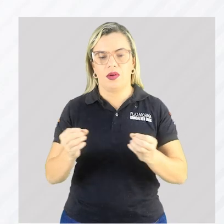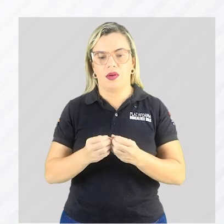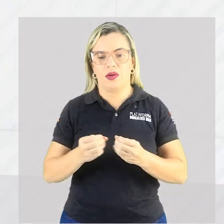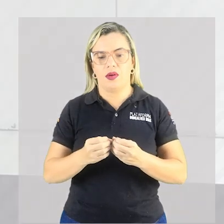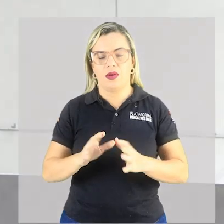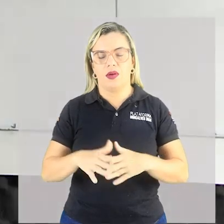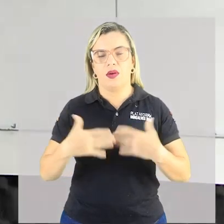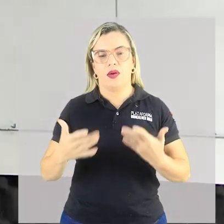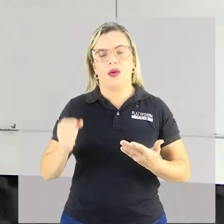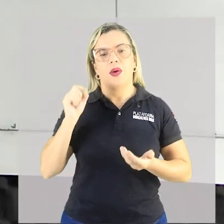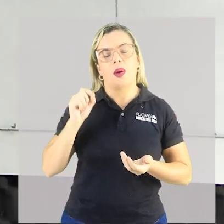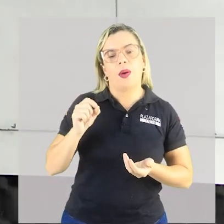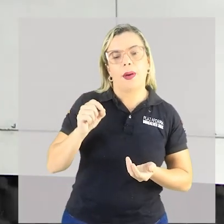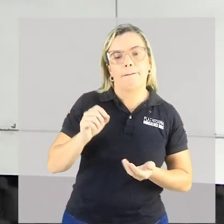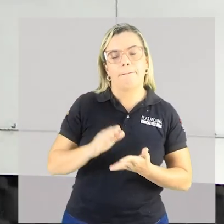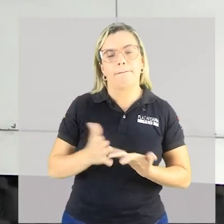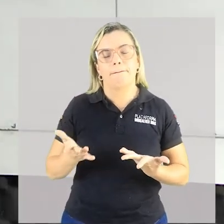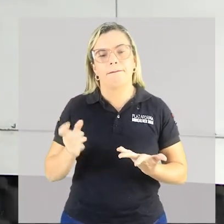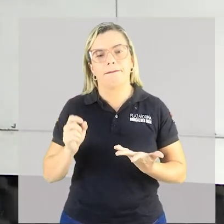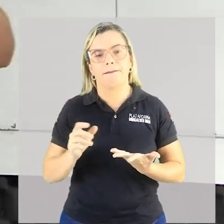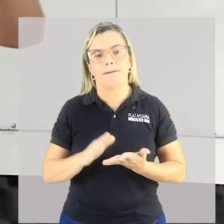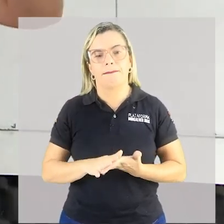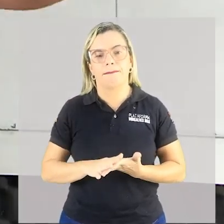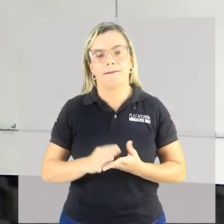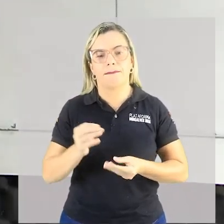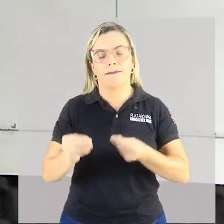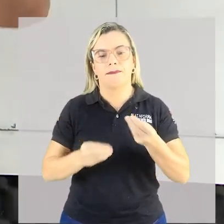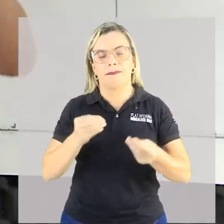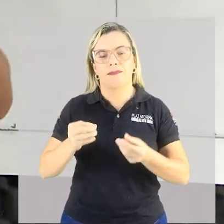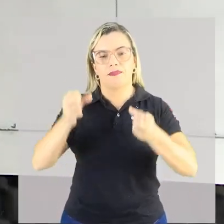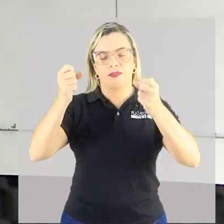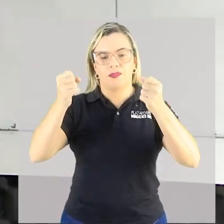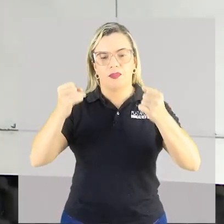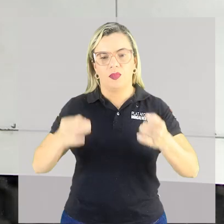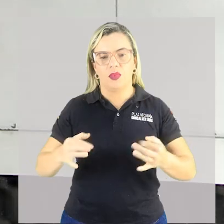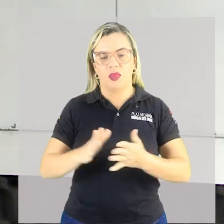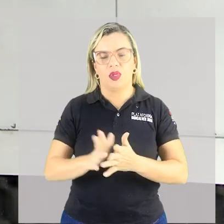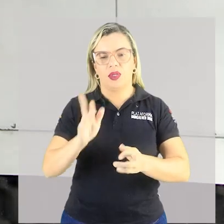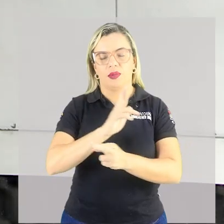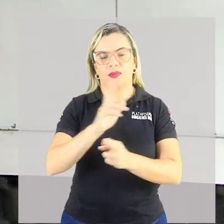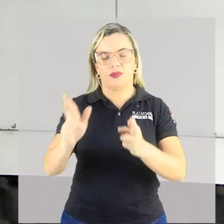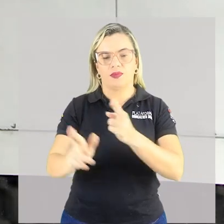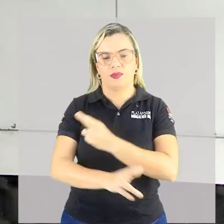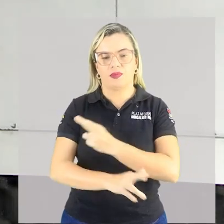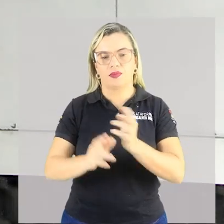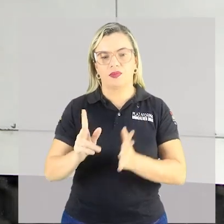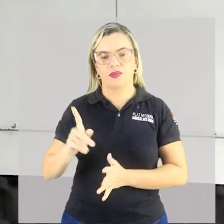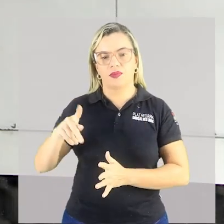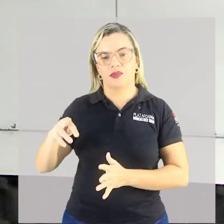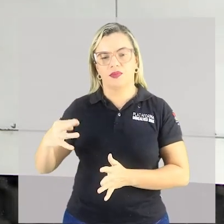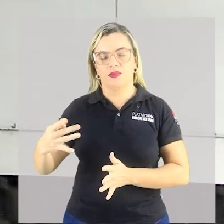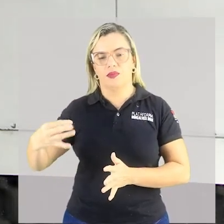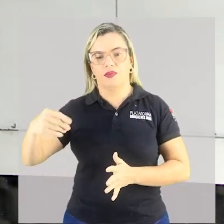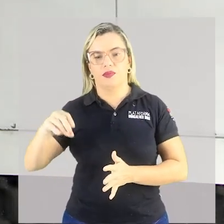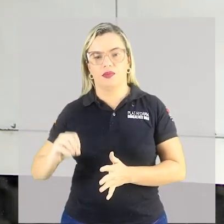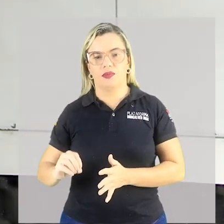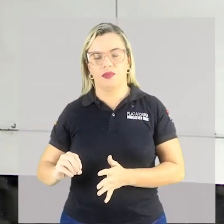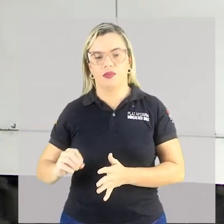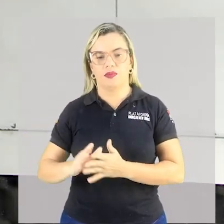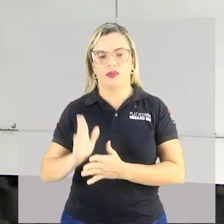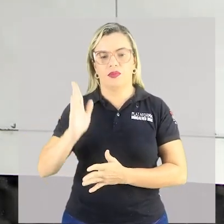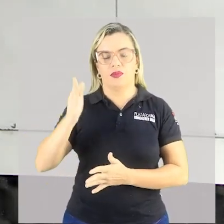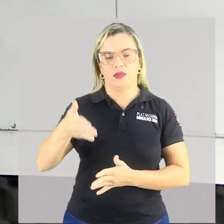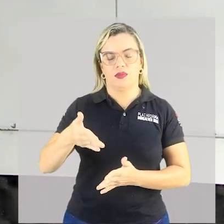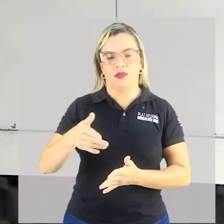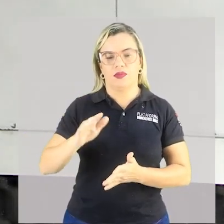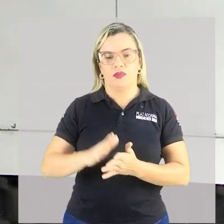de. Muito bem. Turma, olha só. Como ele falou que aí eu tenho uma relação de proporcionalidade direta, né,